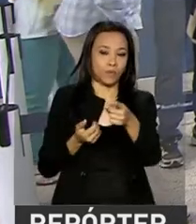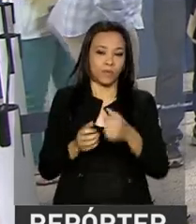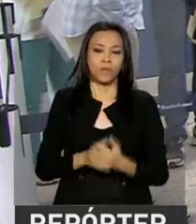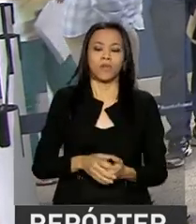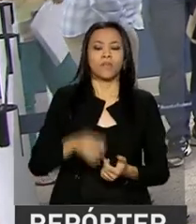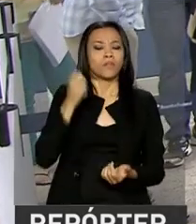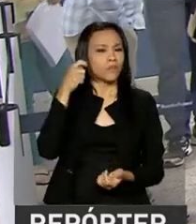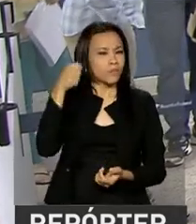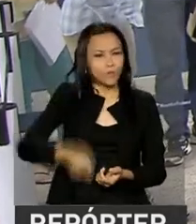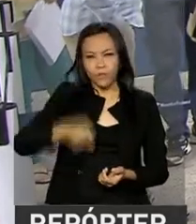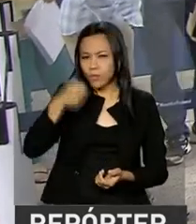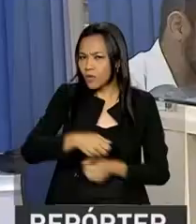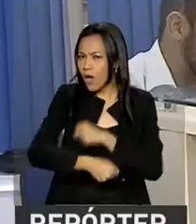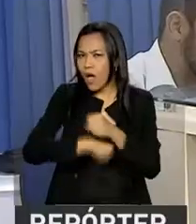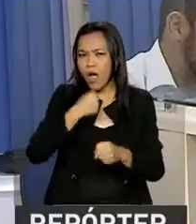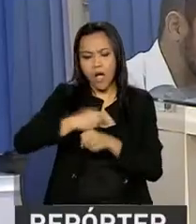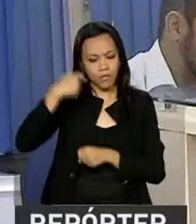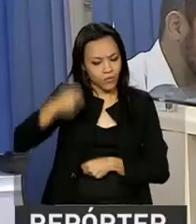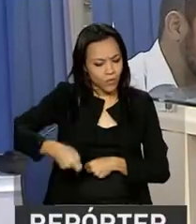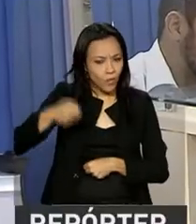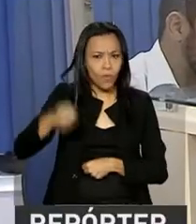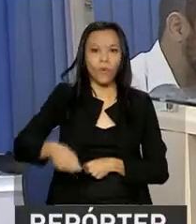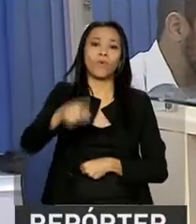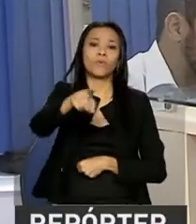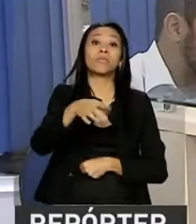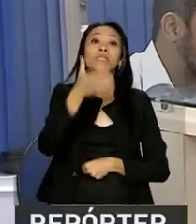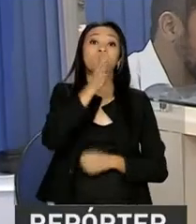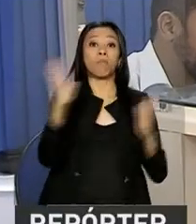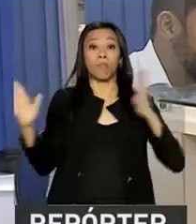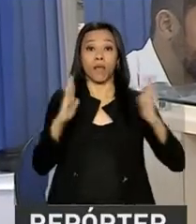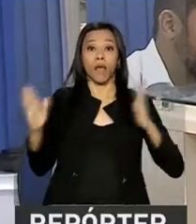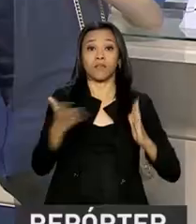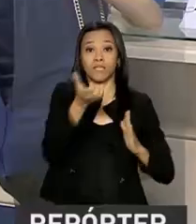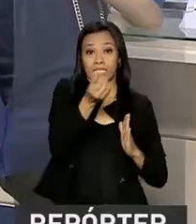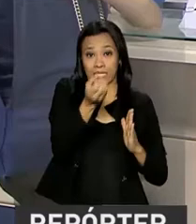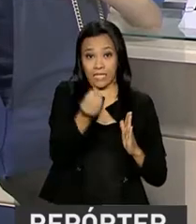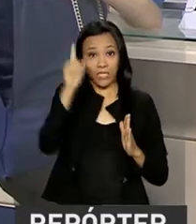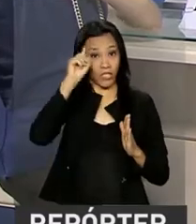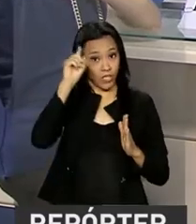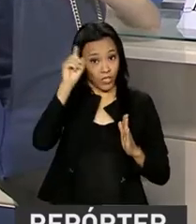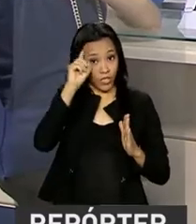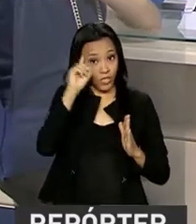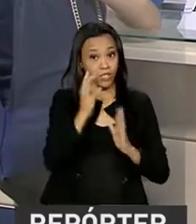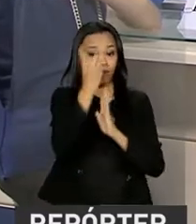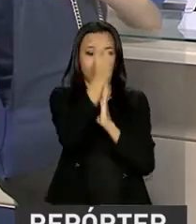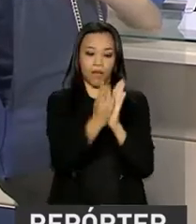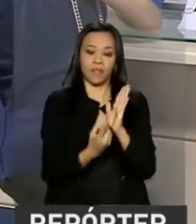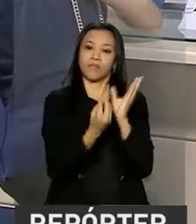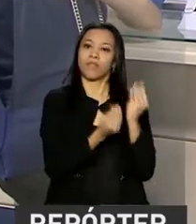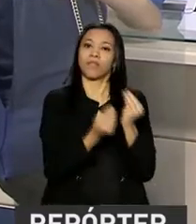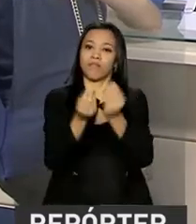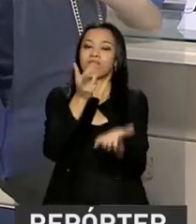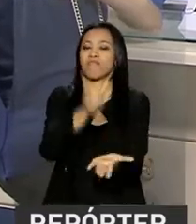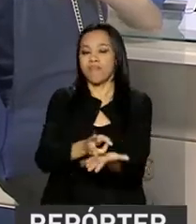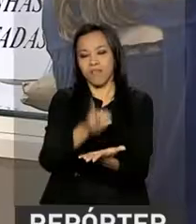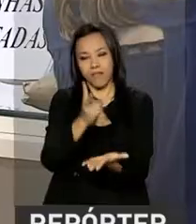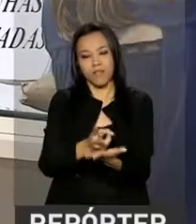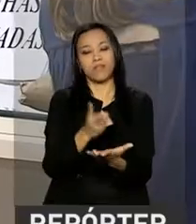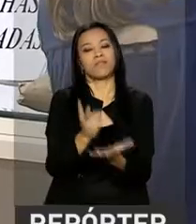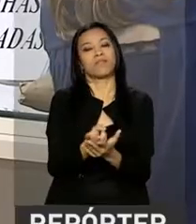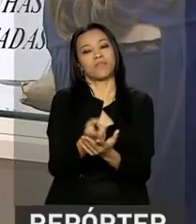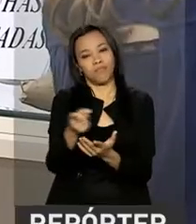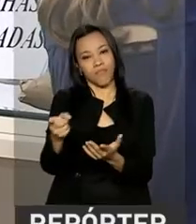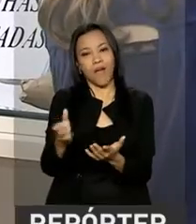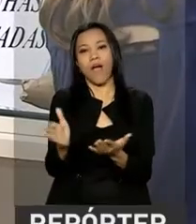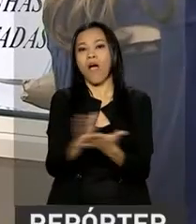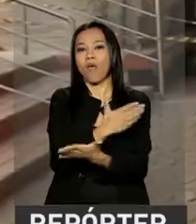todos os anos o brasileiro tem quase 60 dias para prestar contas com a receita federal mas mesmo assim muitos perdem